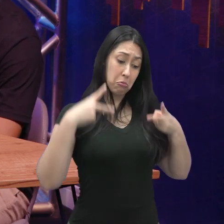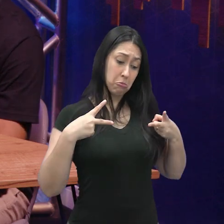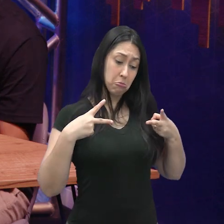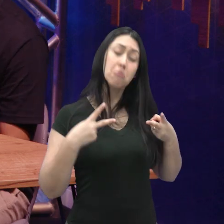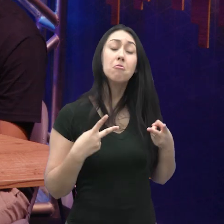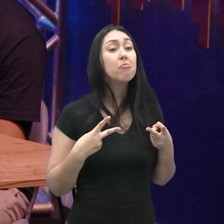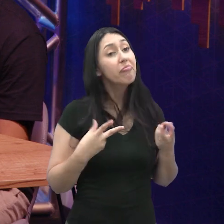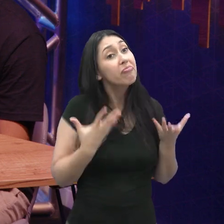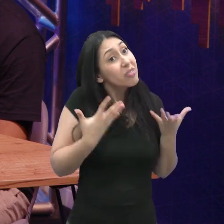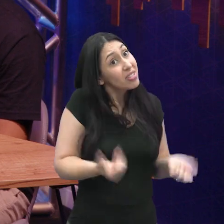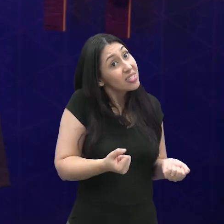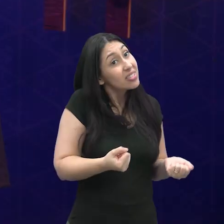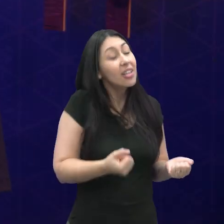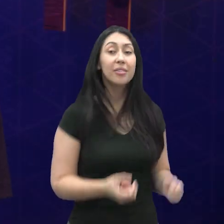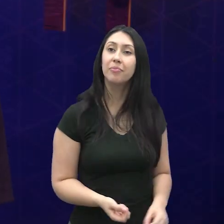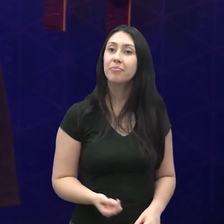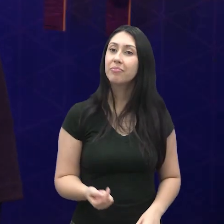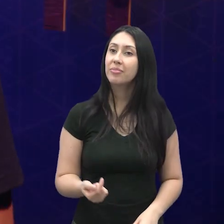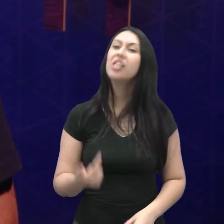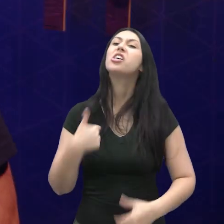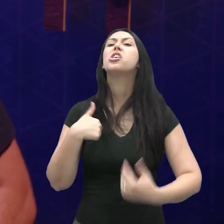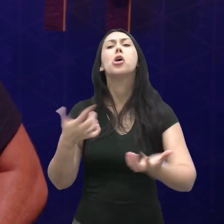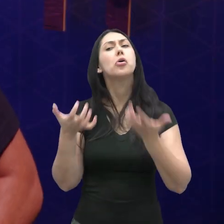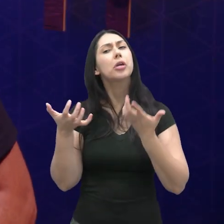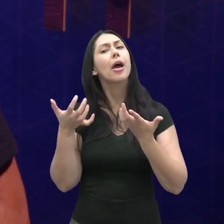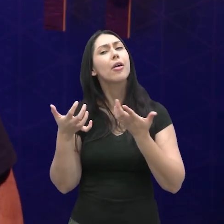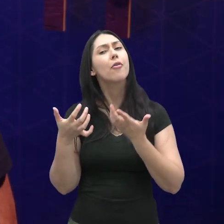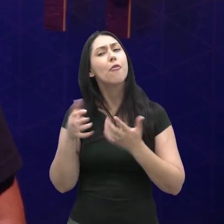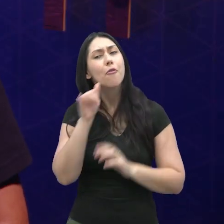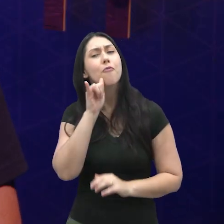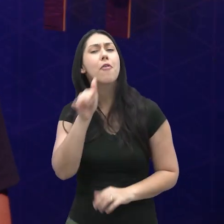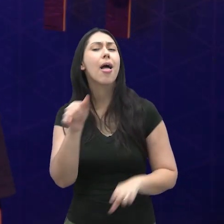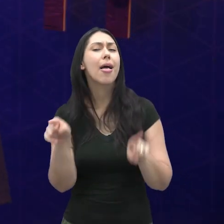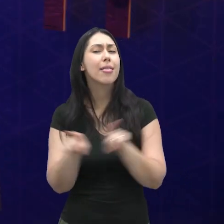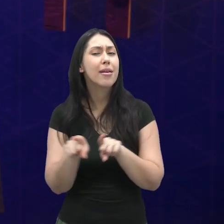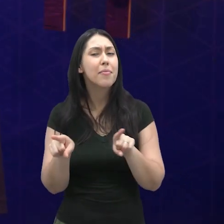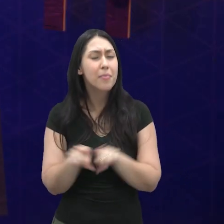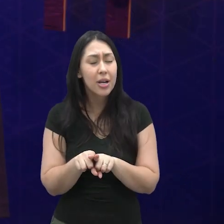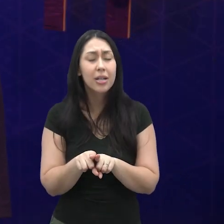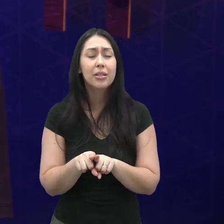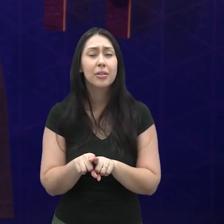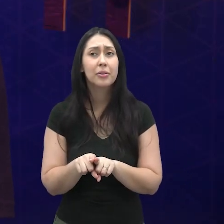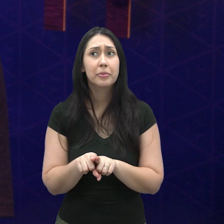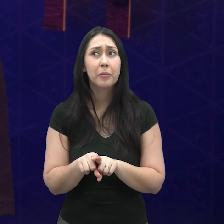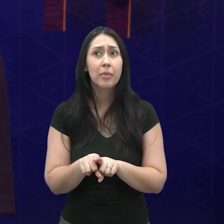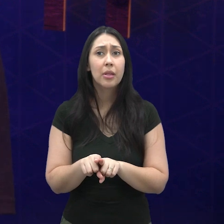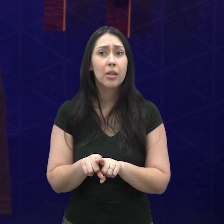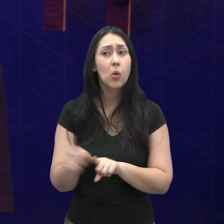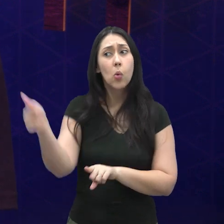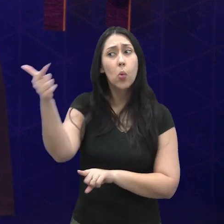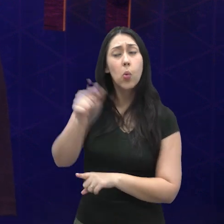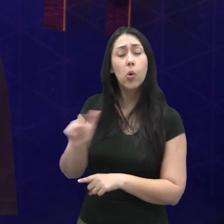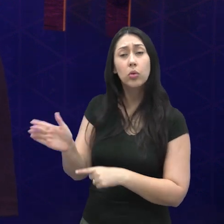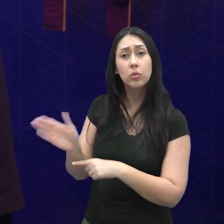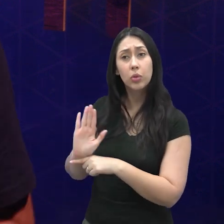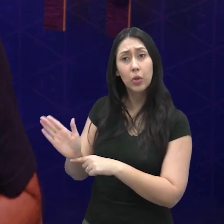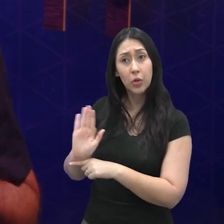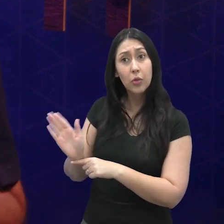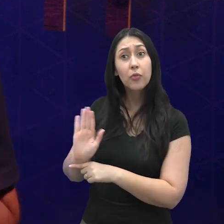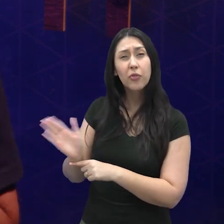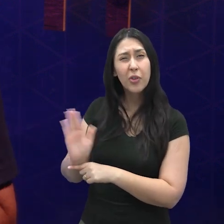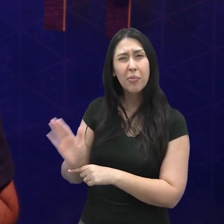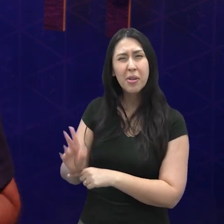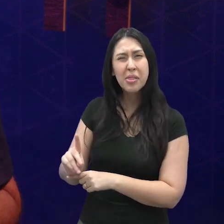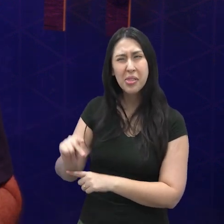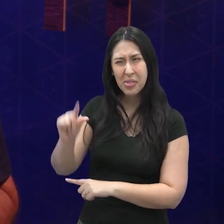forma como você é, né? E eu queria jogar aqui na roda, antes da gente finalizar esse bloco, Vic, um outro filme